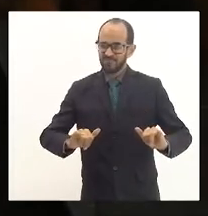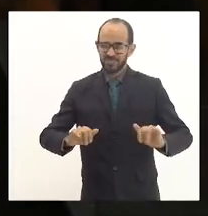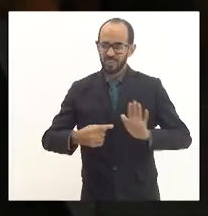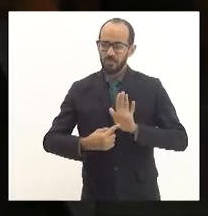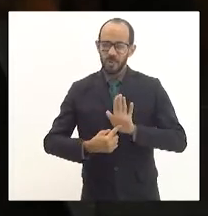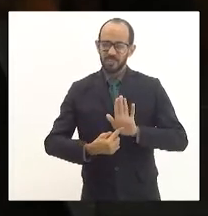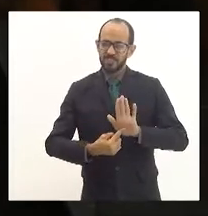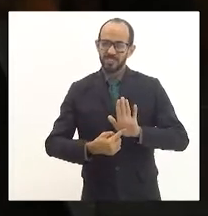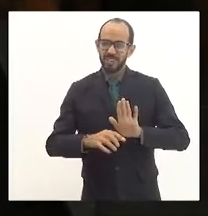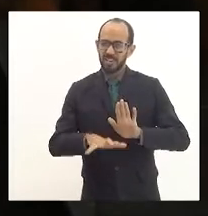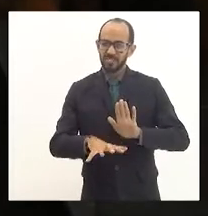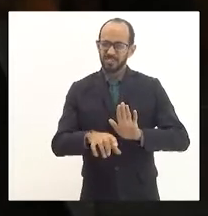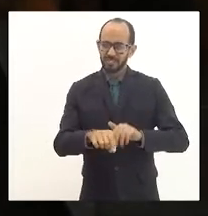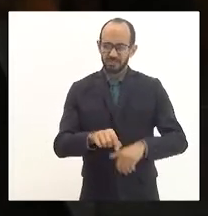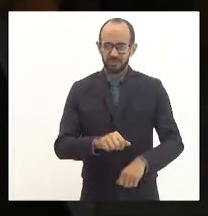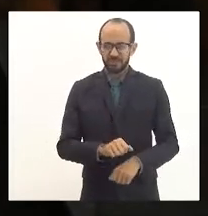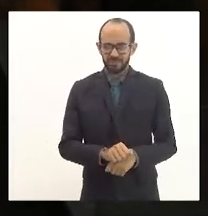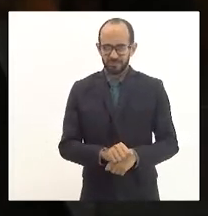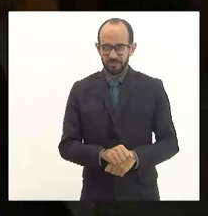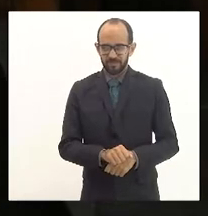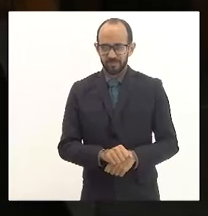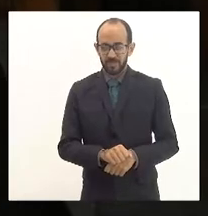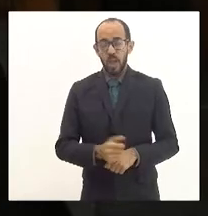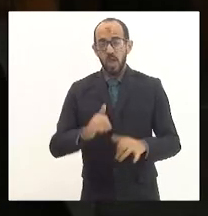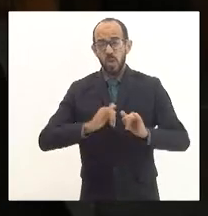o meu noticiário reflete